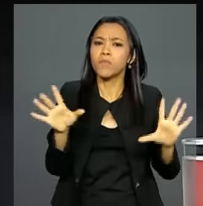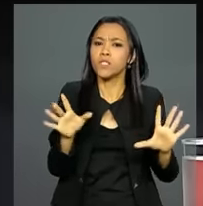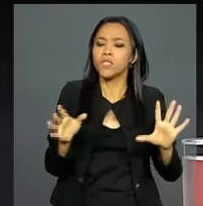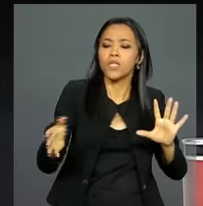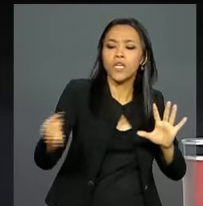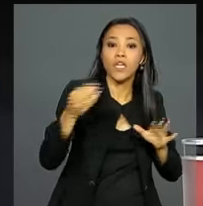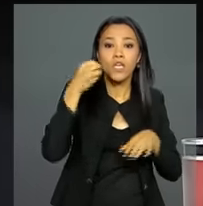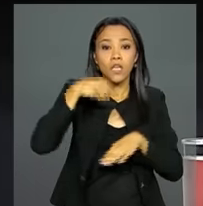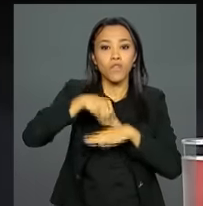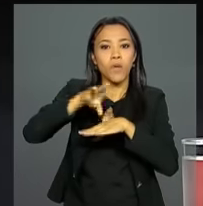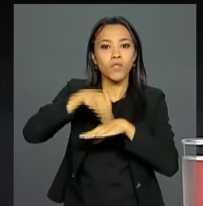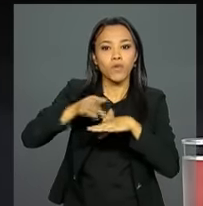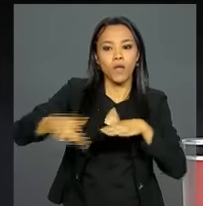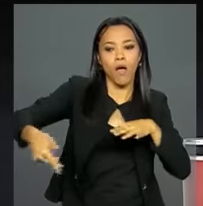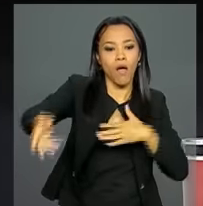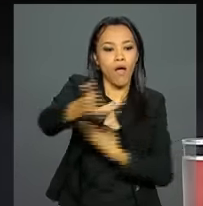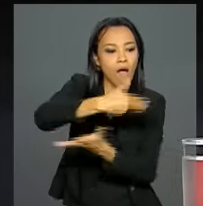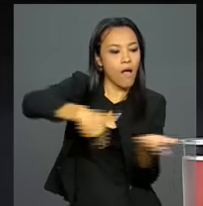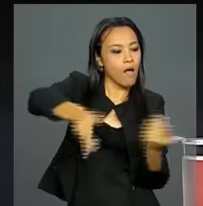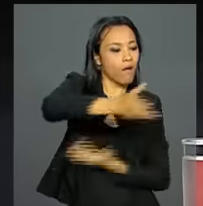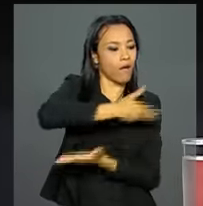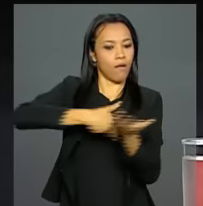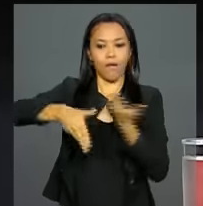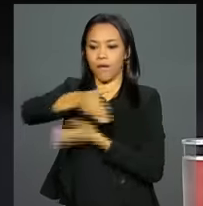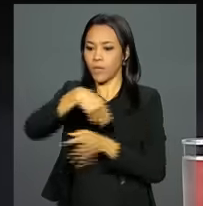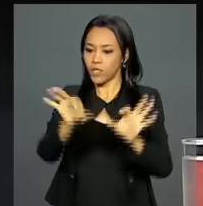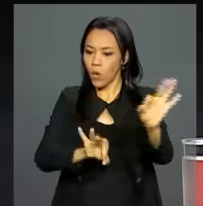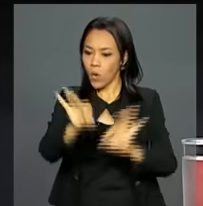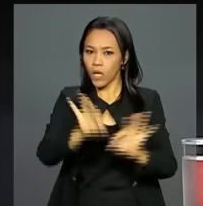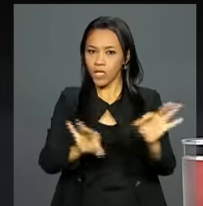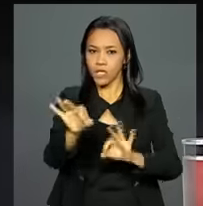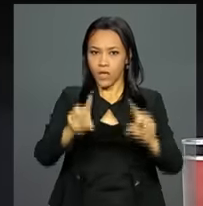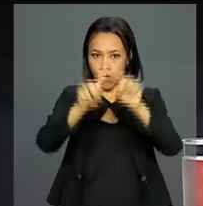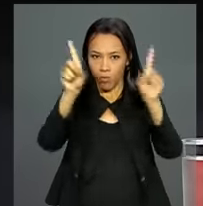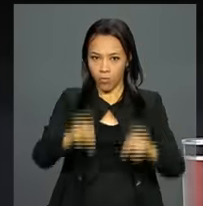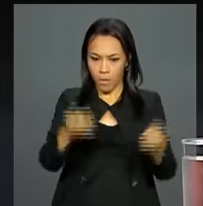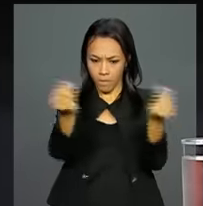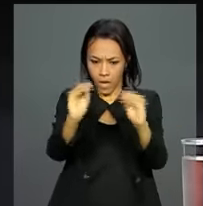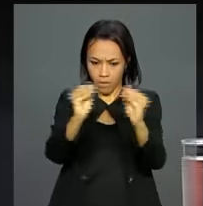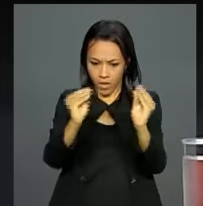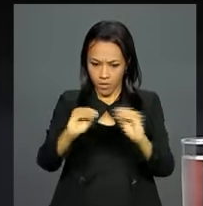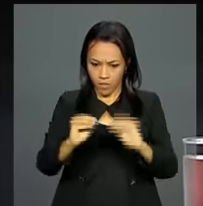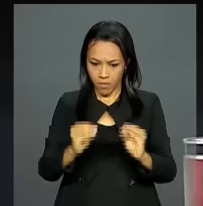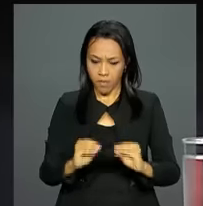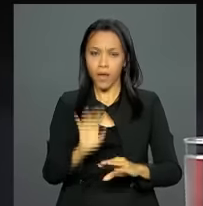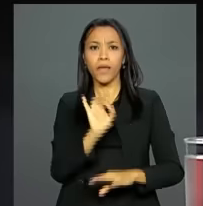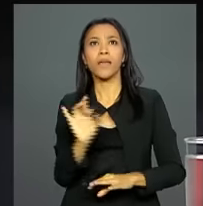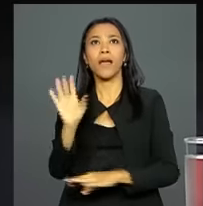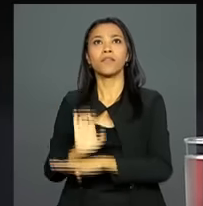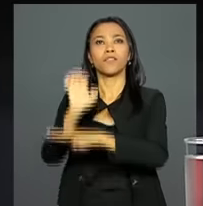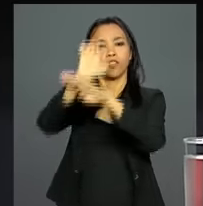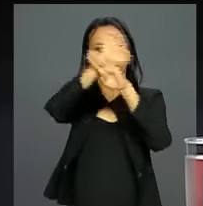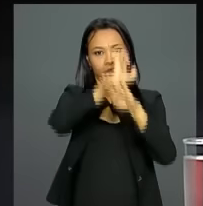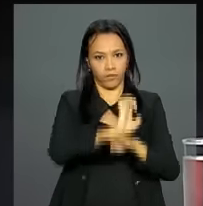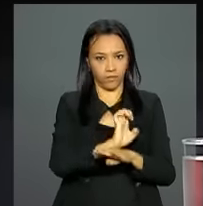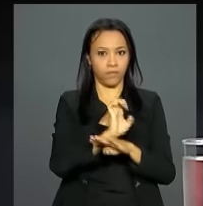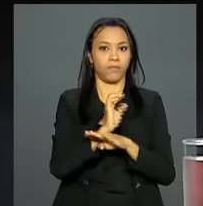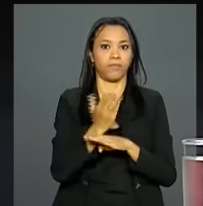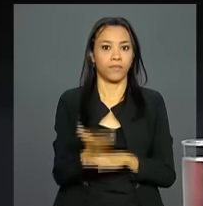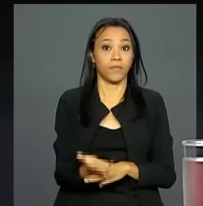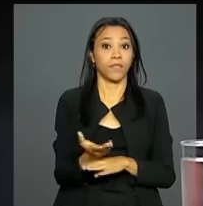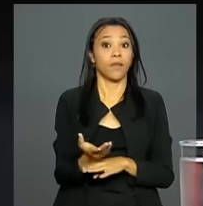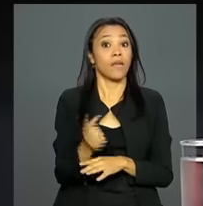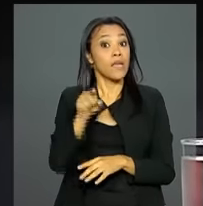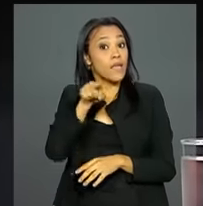de informações para que possamos estruturar o Criança Feliz em cada unidade da Federação. E